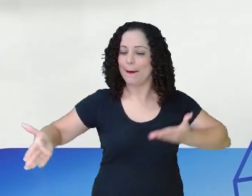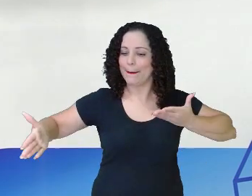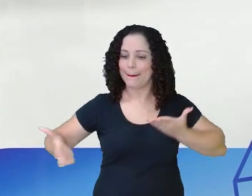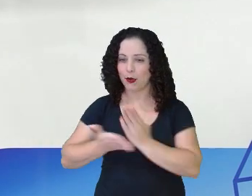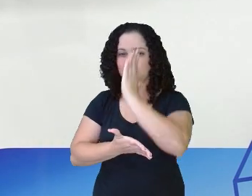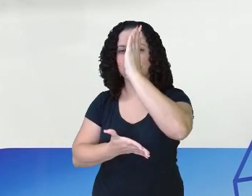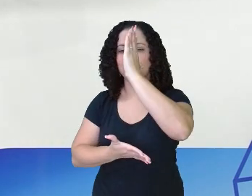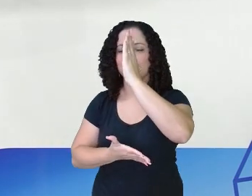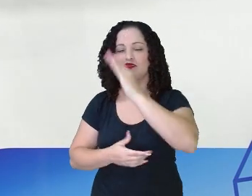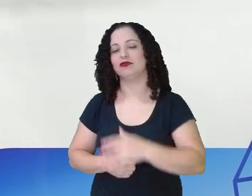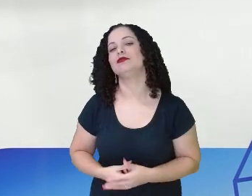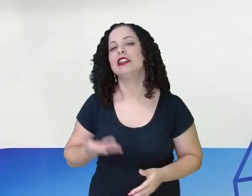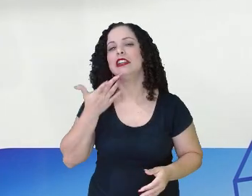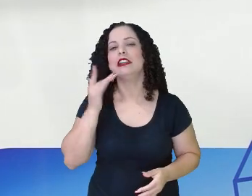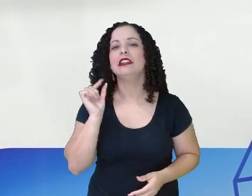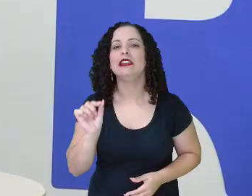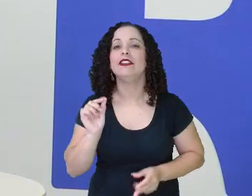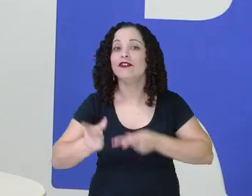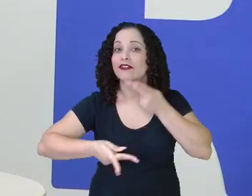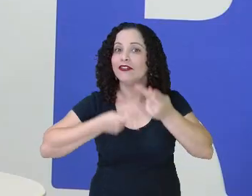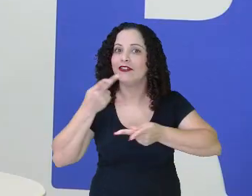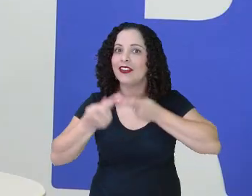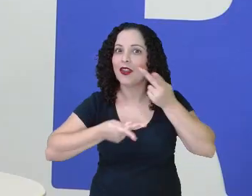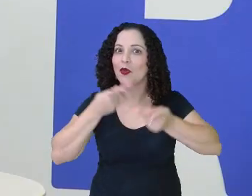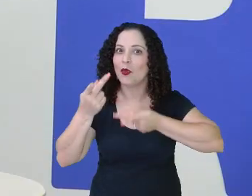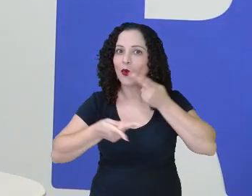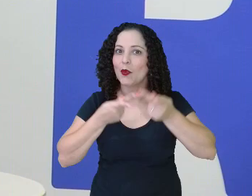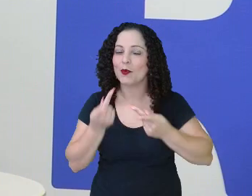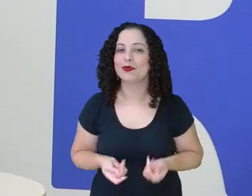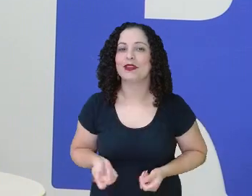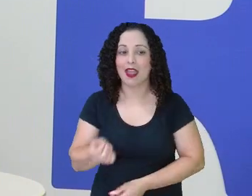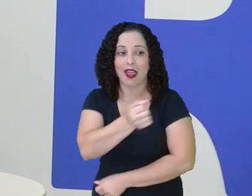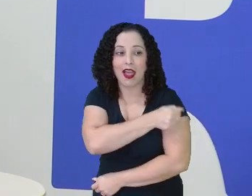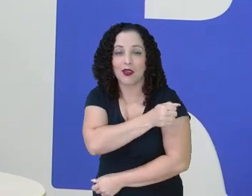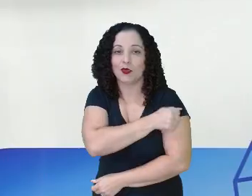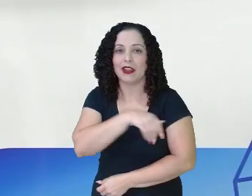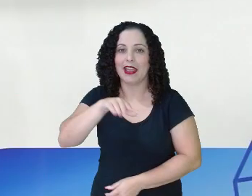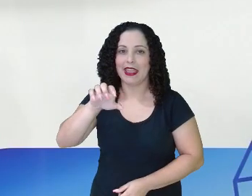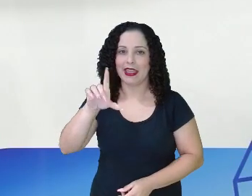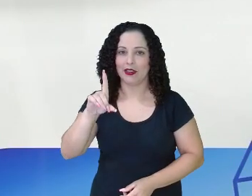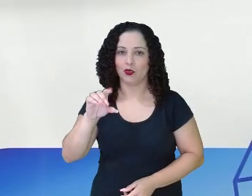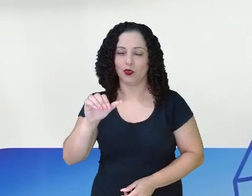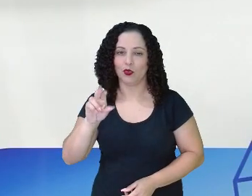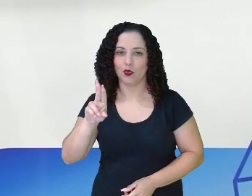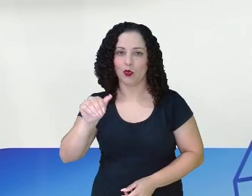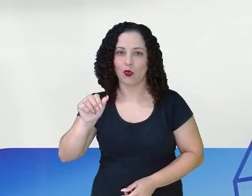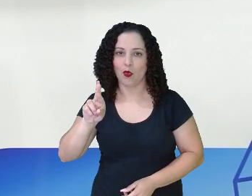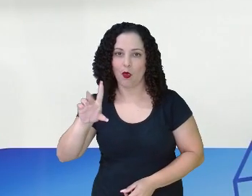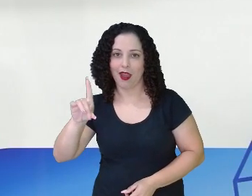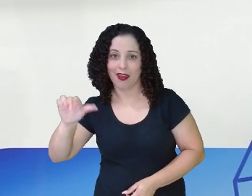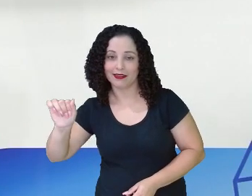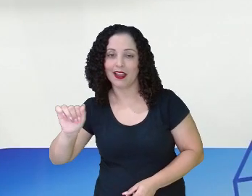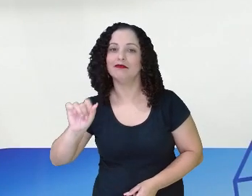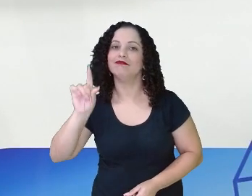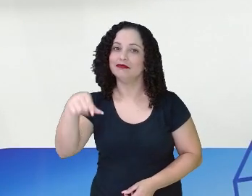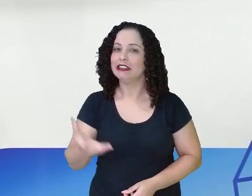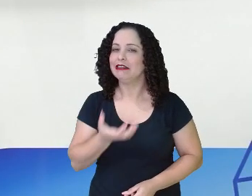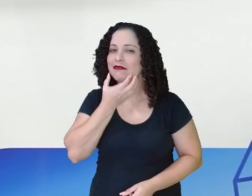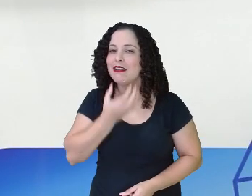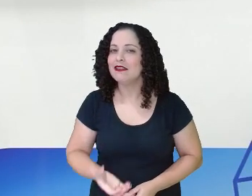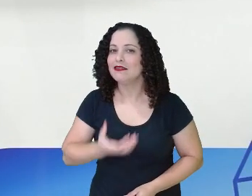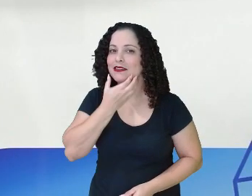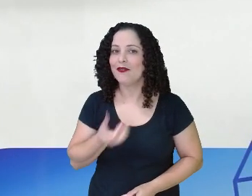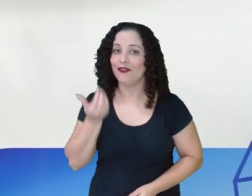Dizendo, quem foi que falou, professora? Cadê? Deixa eu pegar. Eduarda. Eduarda, eu quero ver você dizendo daqui a